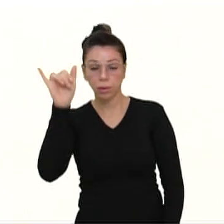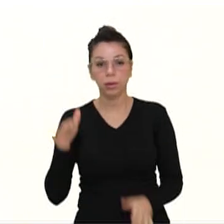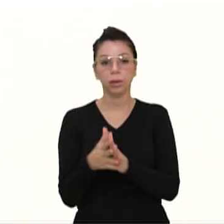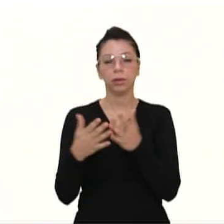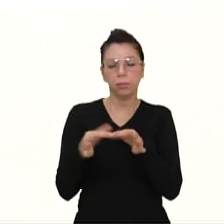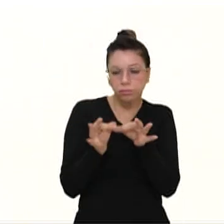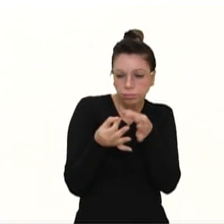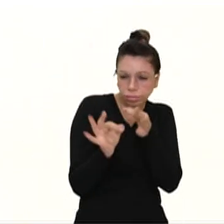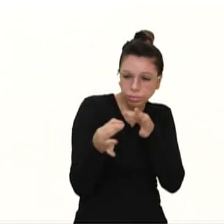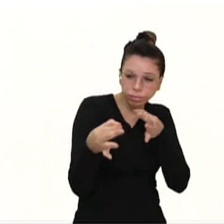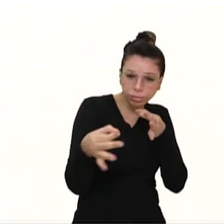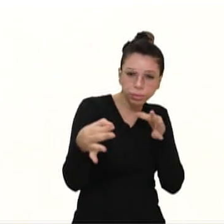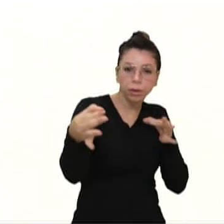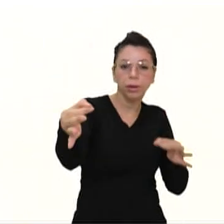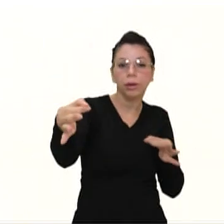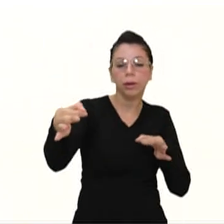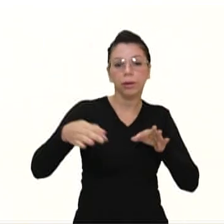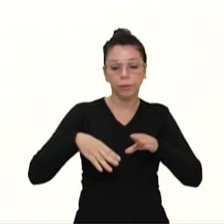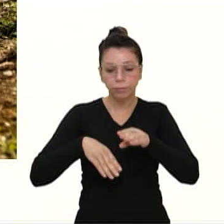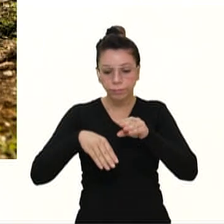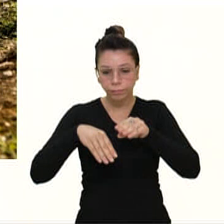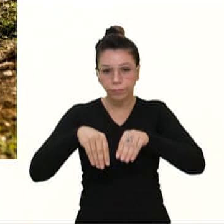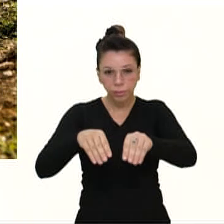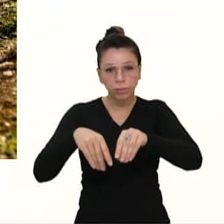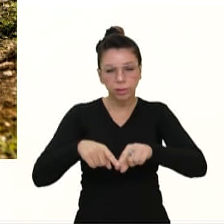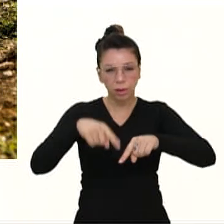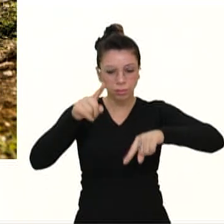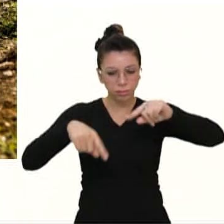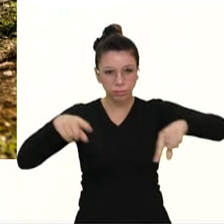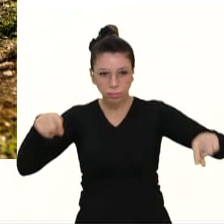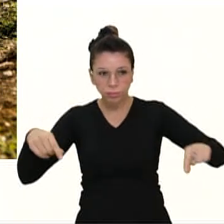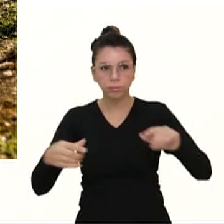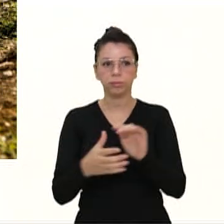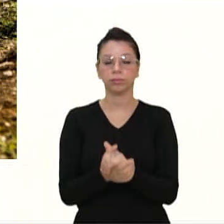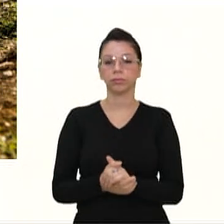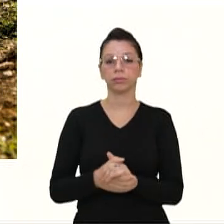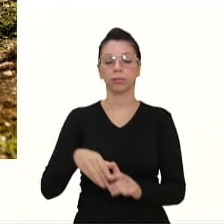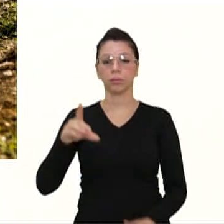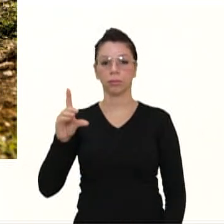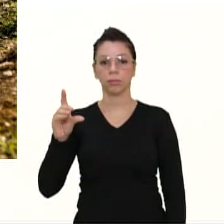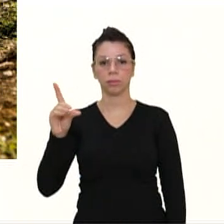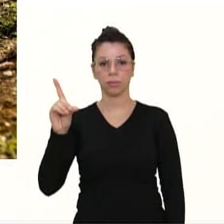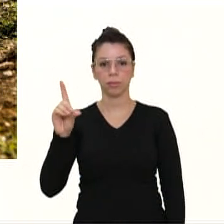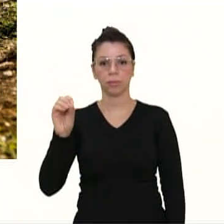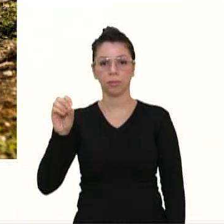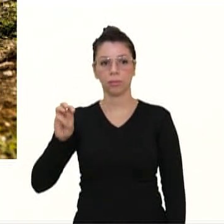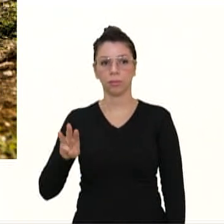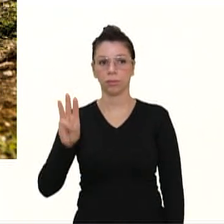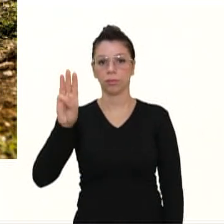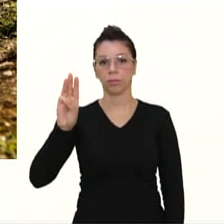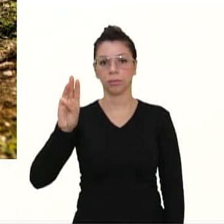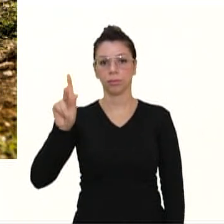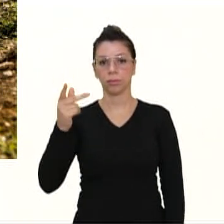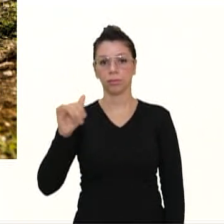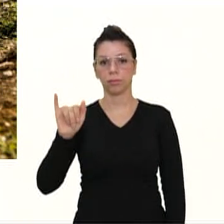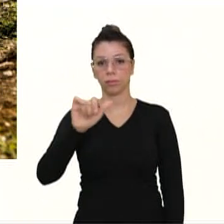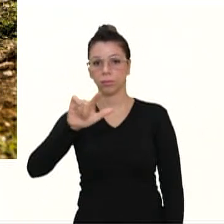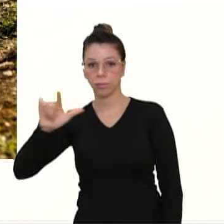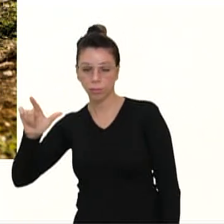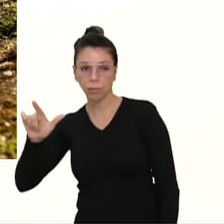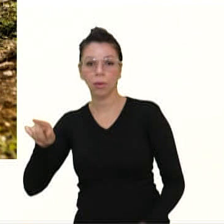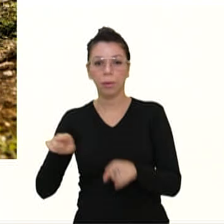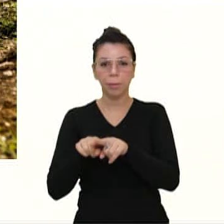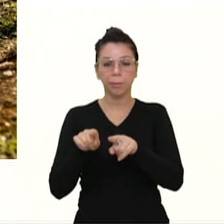aí, com terrenos variáveis. O downhill, que é descer uma ladeira,